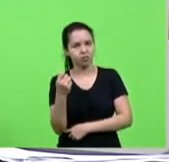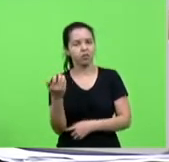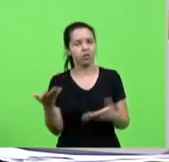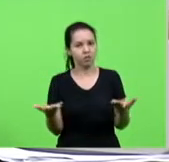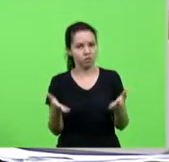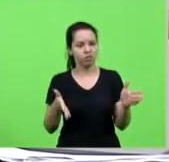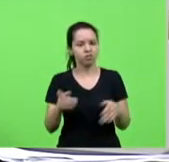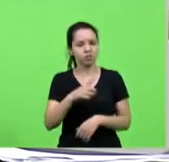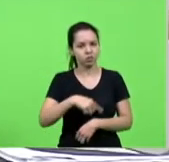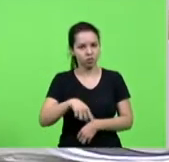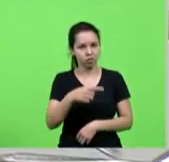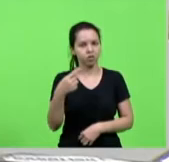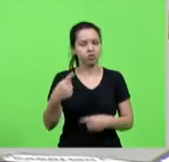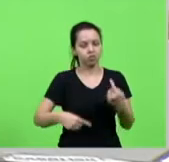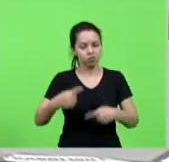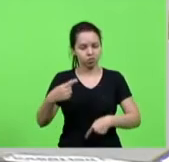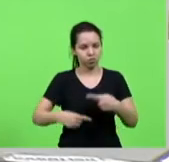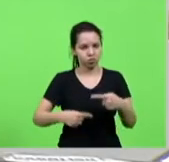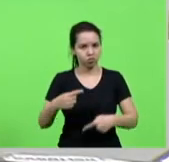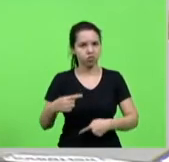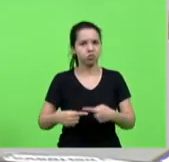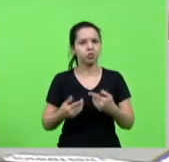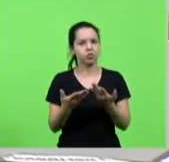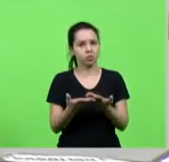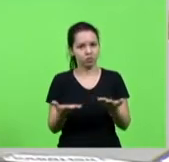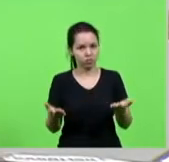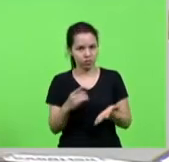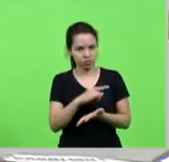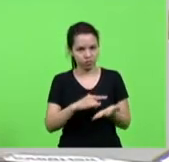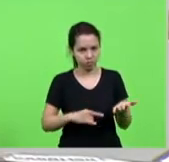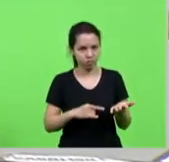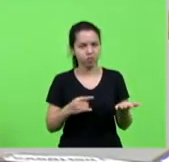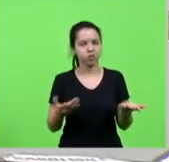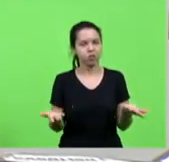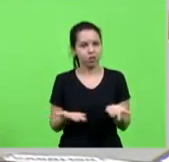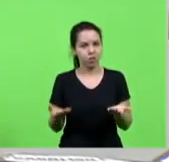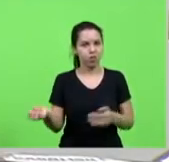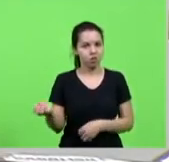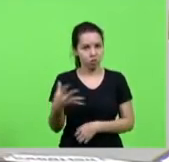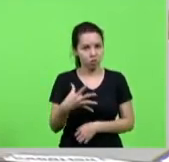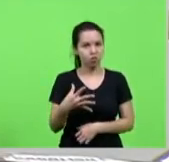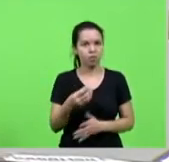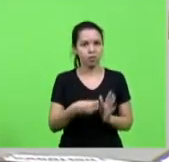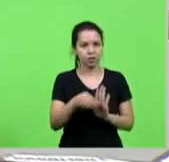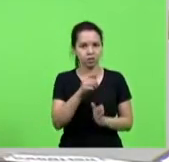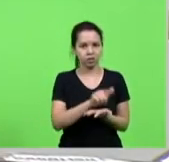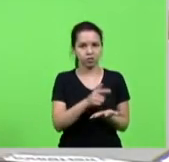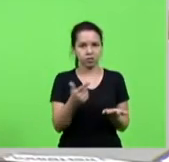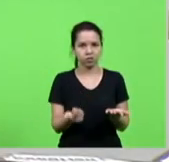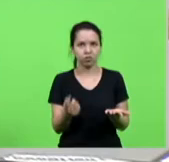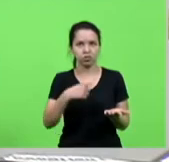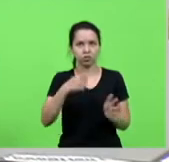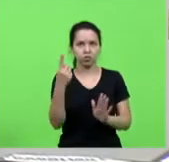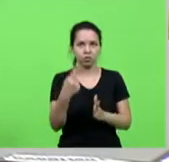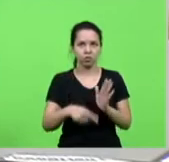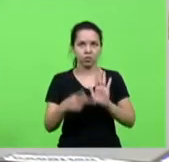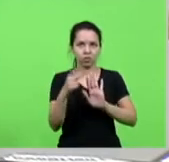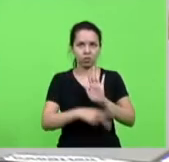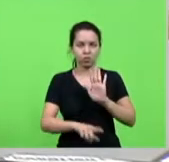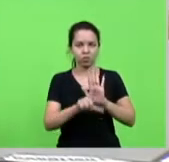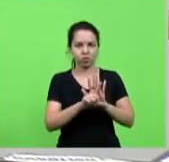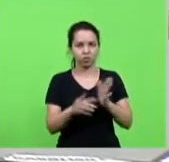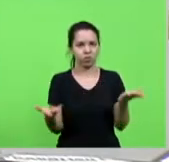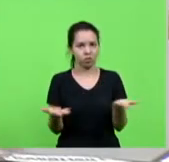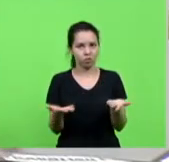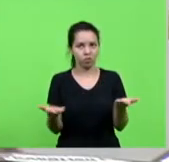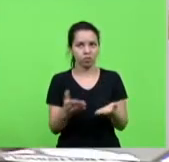que nós estamos trazendo para vocês. Esse documento da Unicef é atualíssimo e a matéria da Folha de São Paulo tentando derrubar o nosso projeto, mais atual ainda.